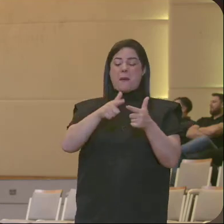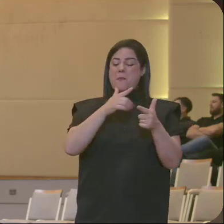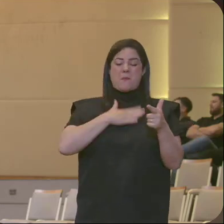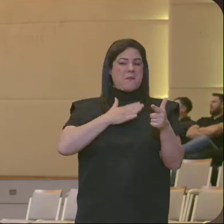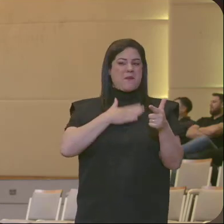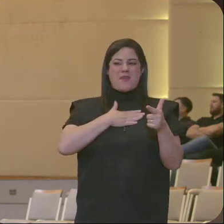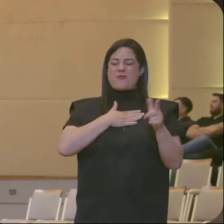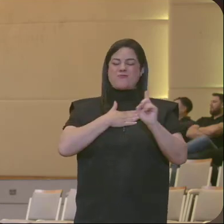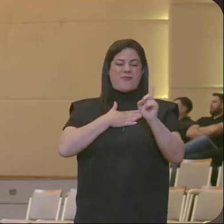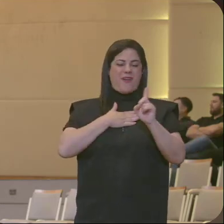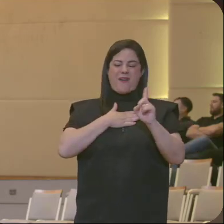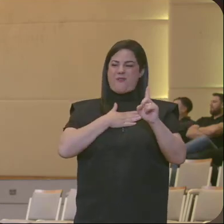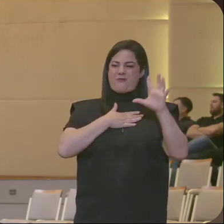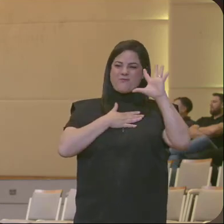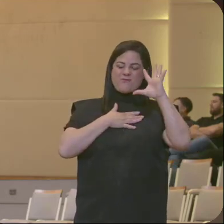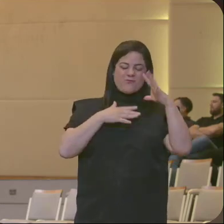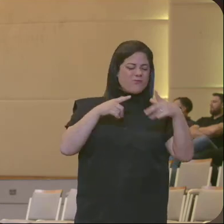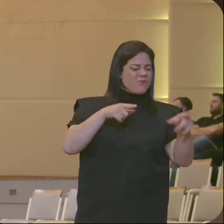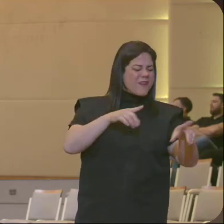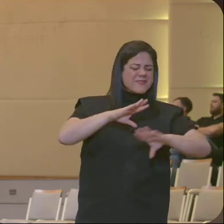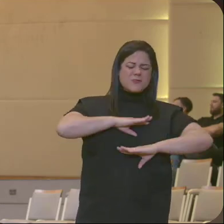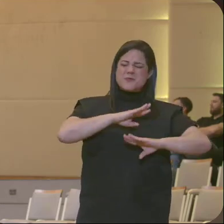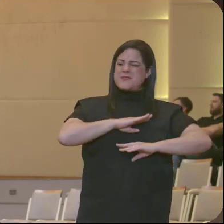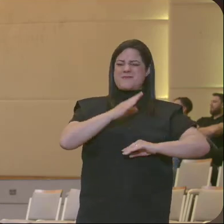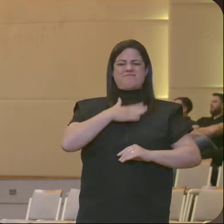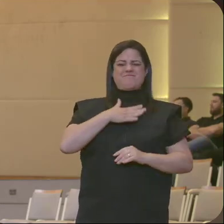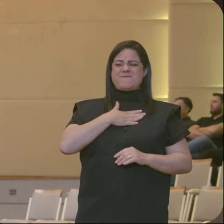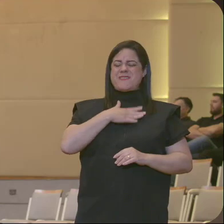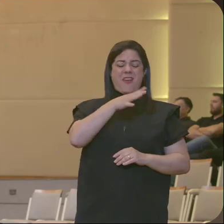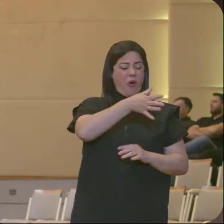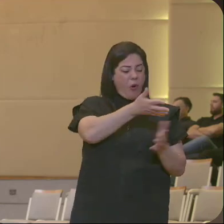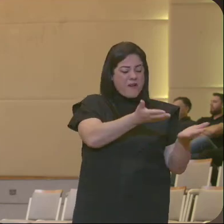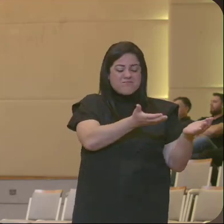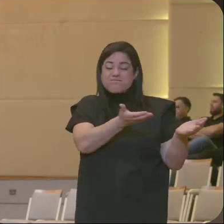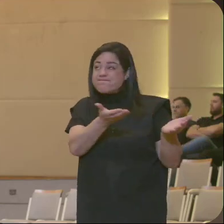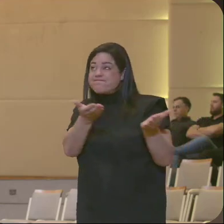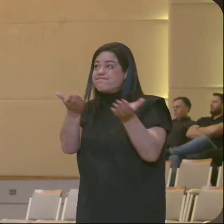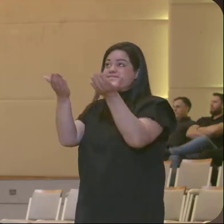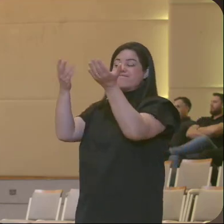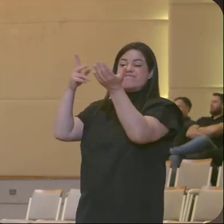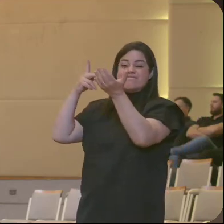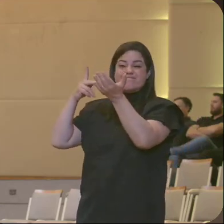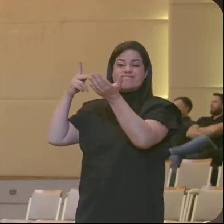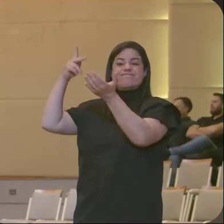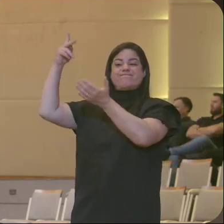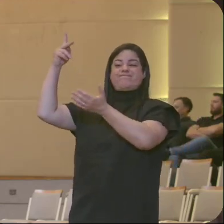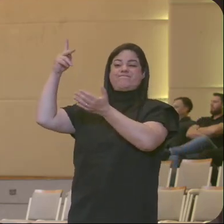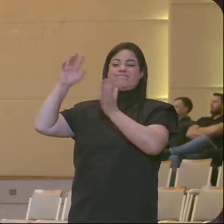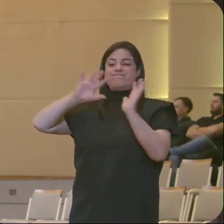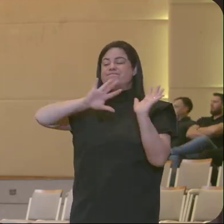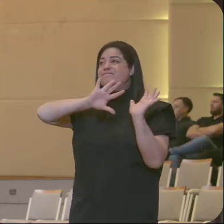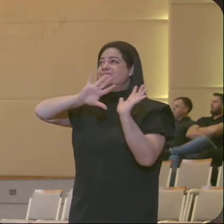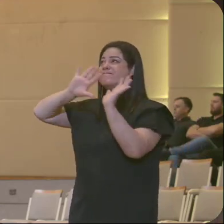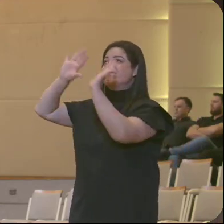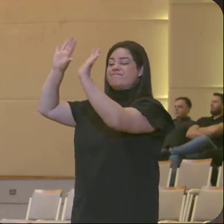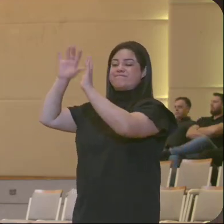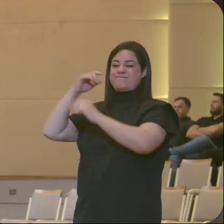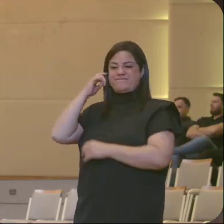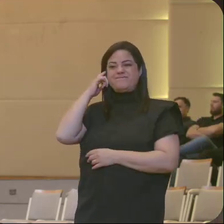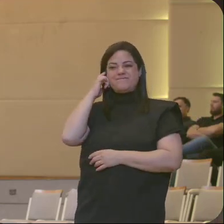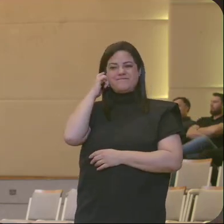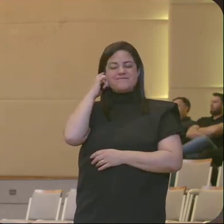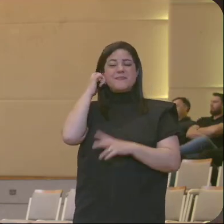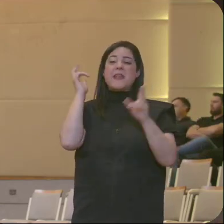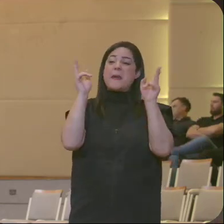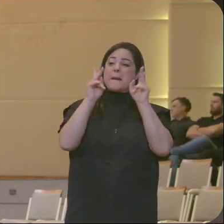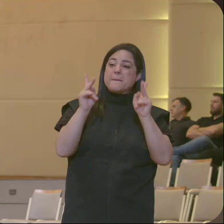você coloca verso 6, o verso 7 começa a acontecer na sua vida. A paz